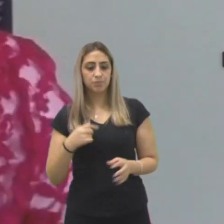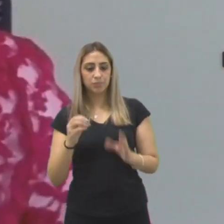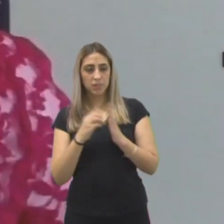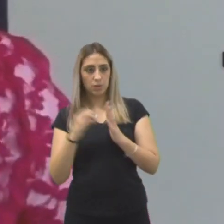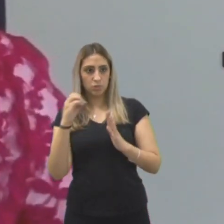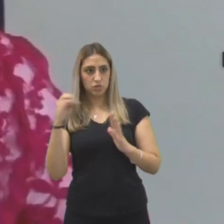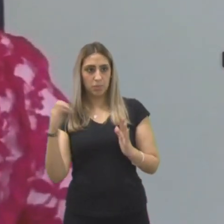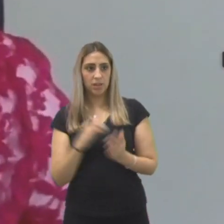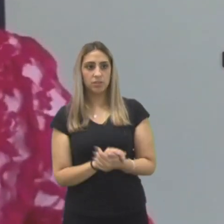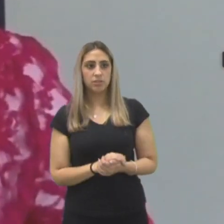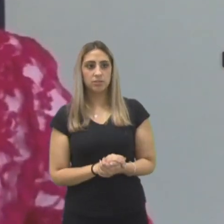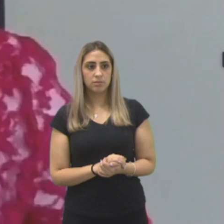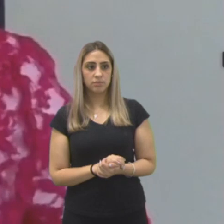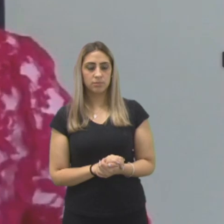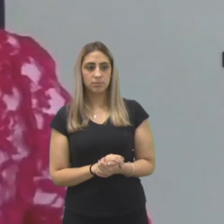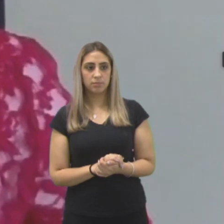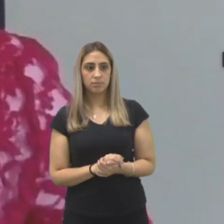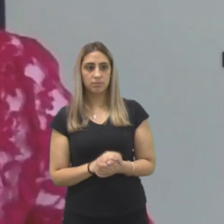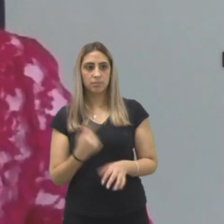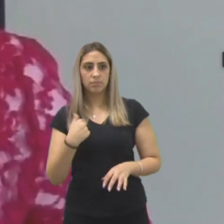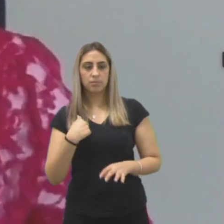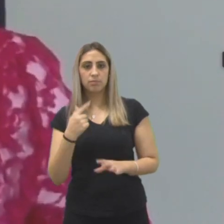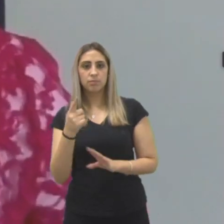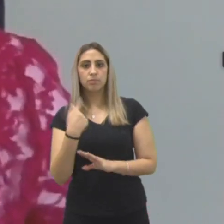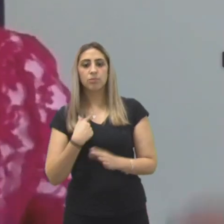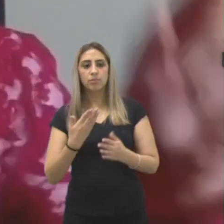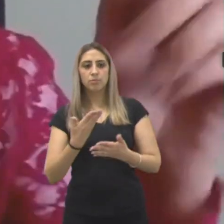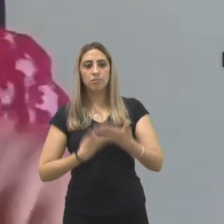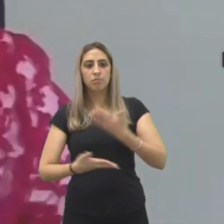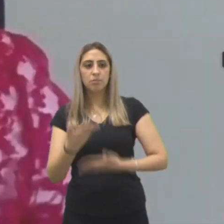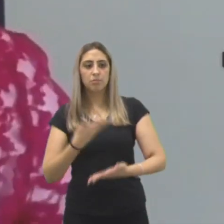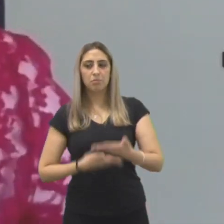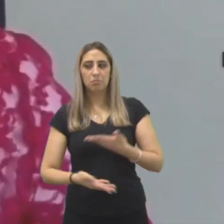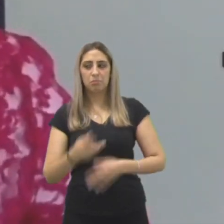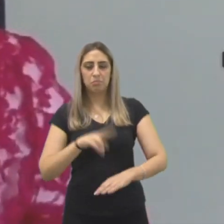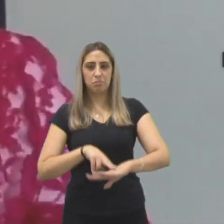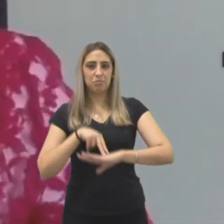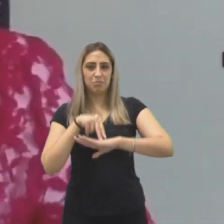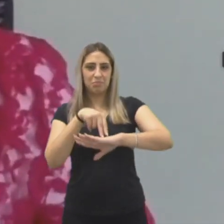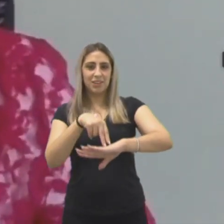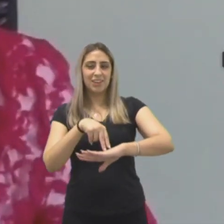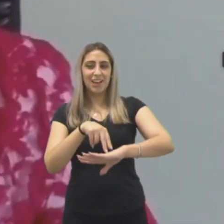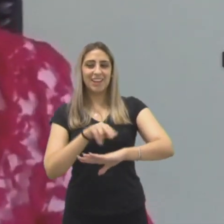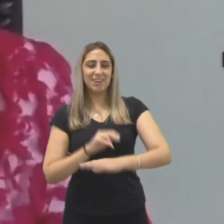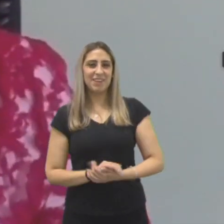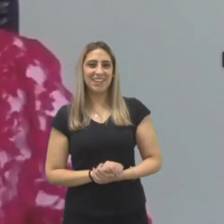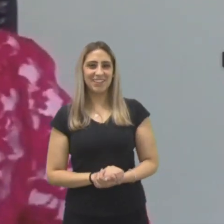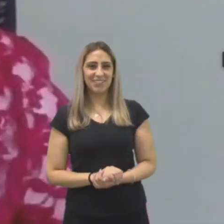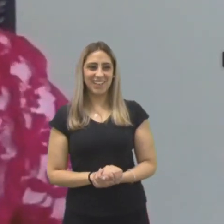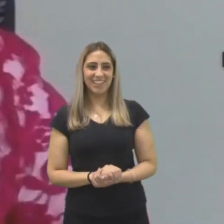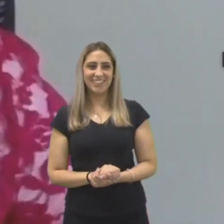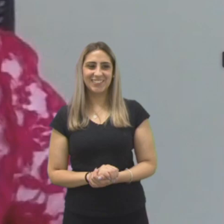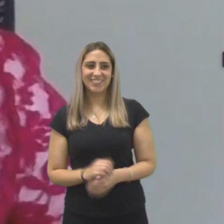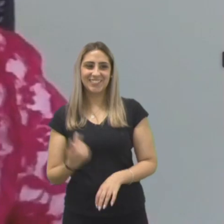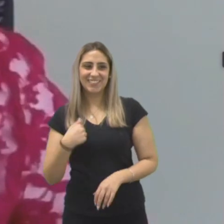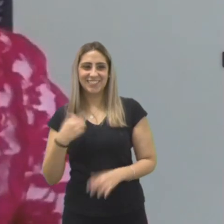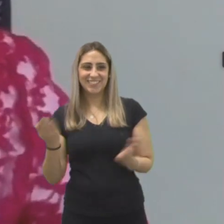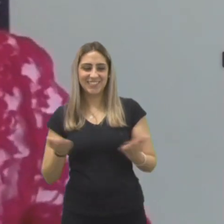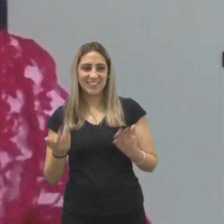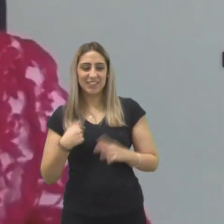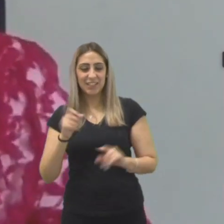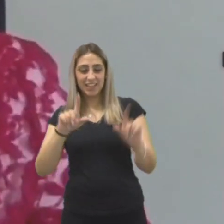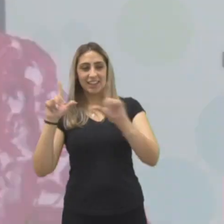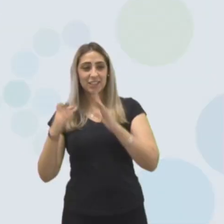numa perspectiva do protagonismo. Então, eu vou pedir para a produção passar na tela título desta pauta,